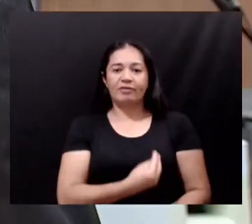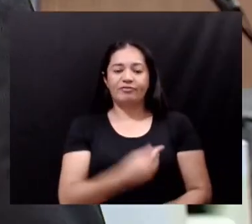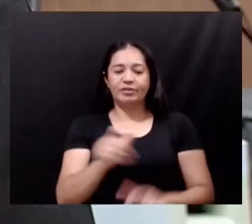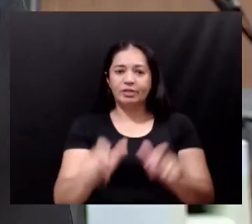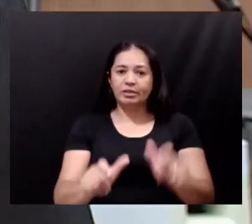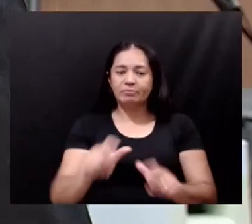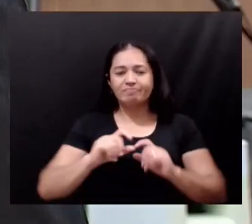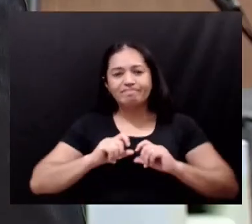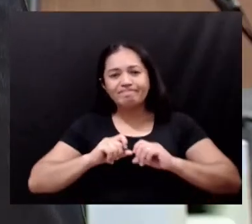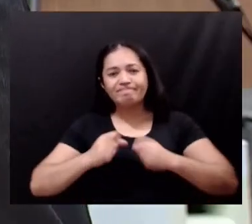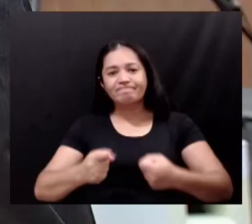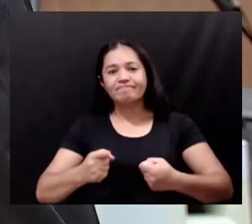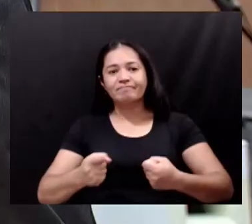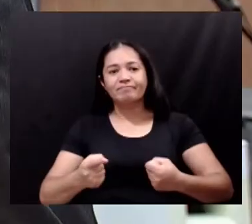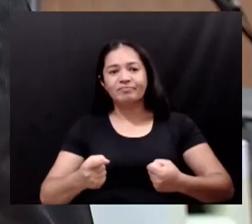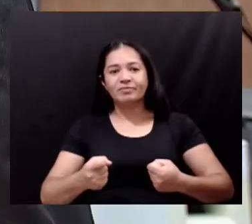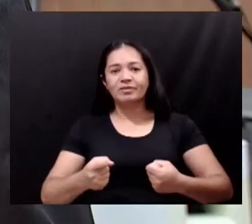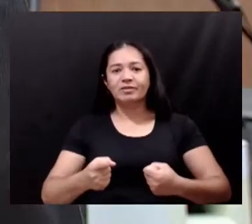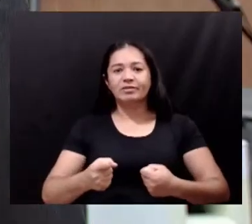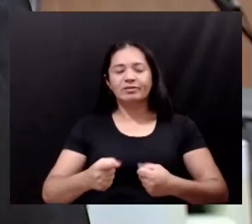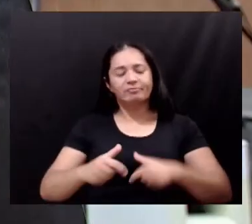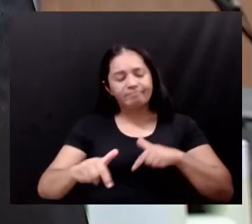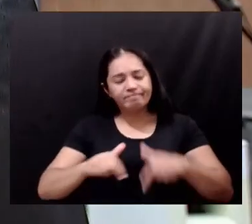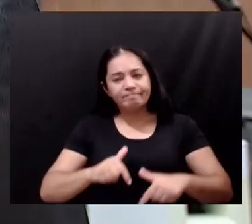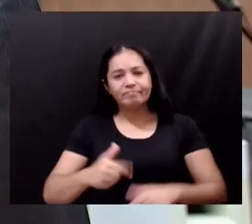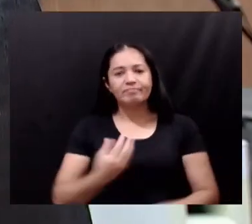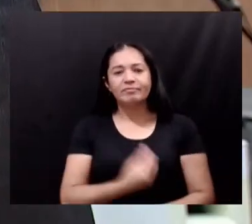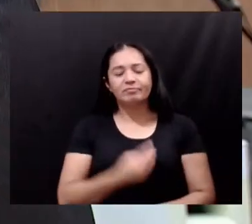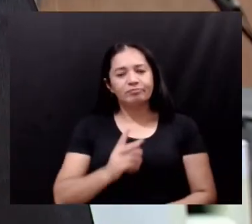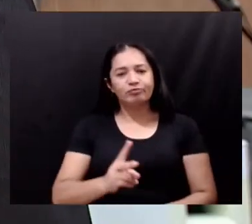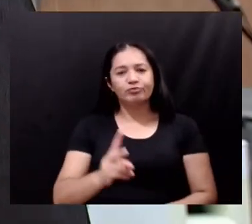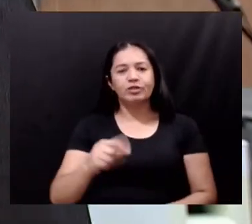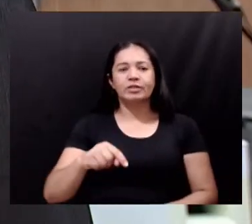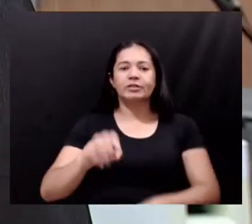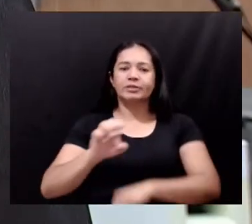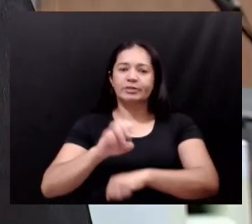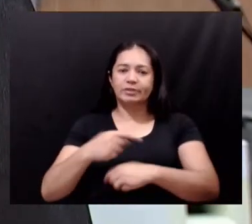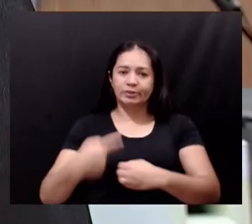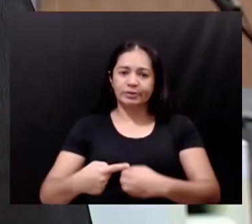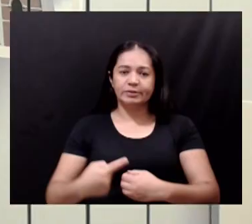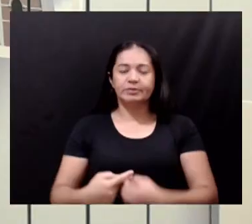faz para sobreviver no nosso país, no nosso estado, na nossa cidade.